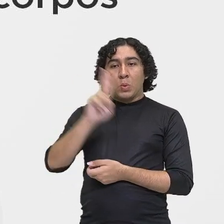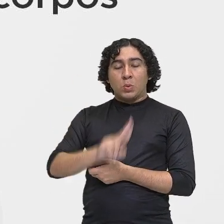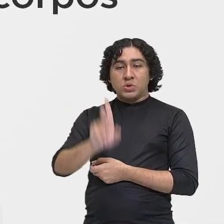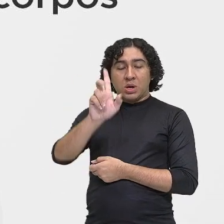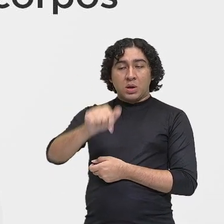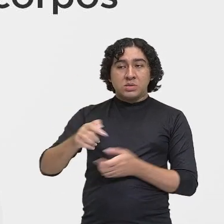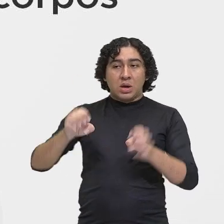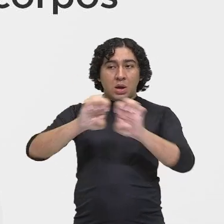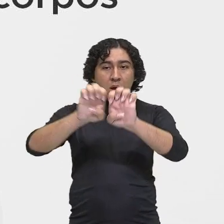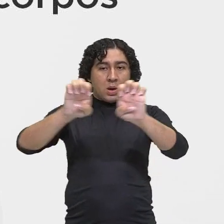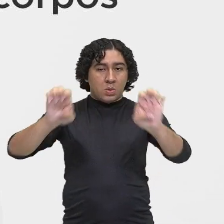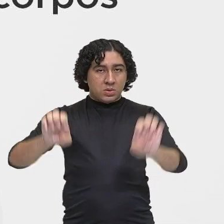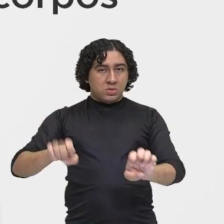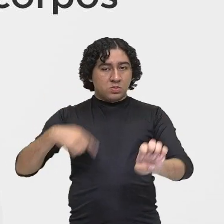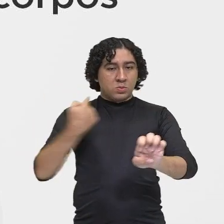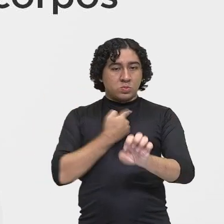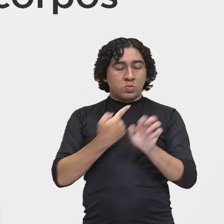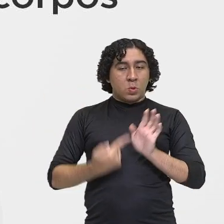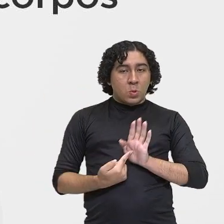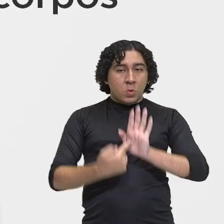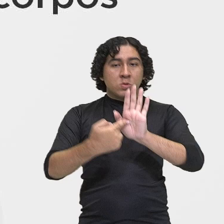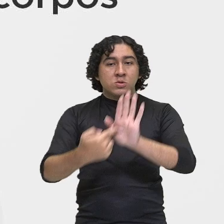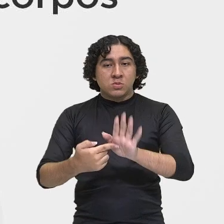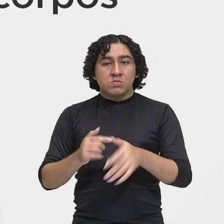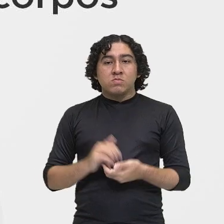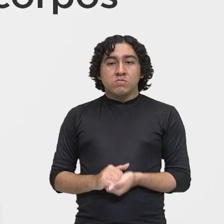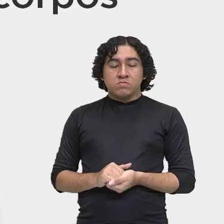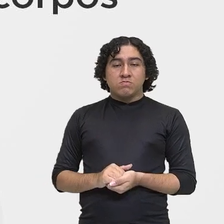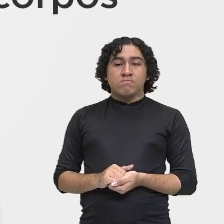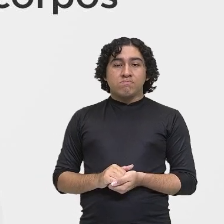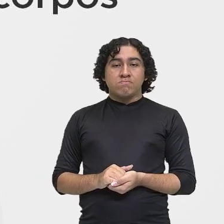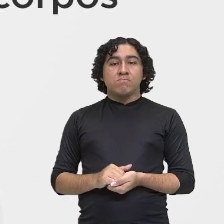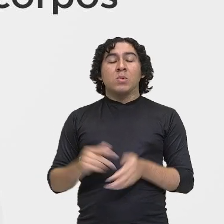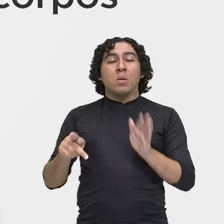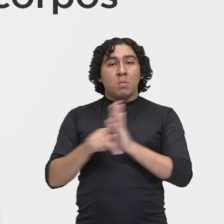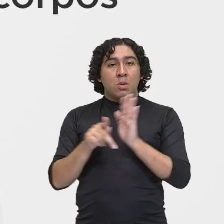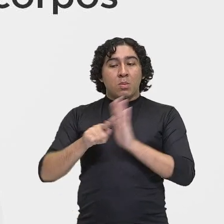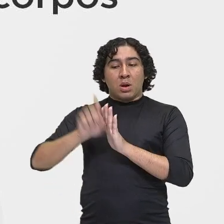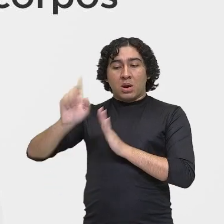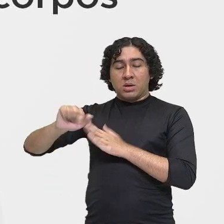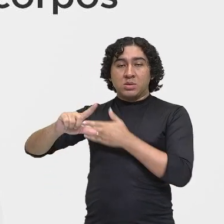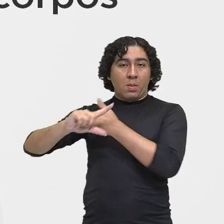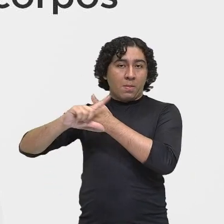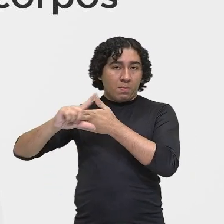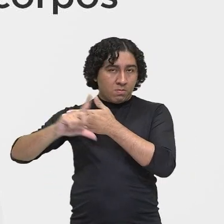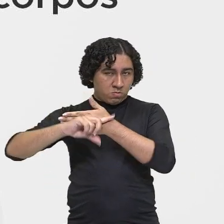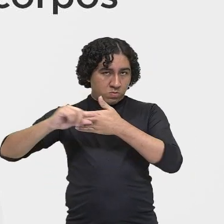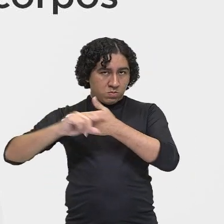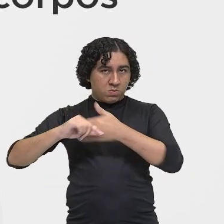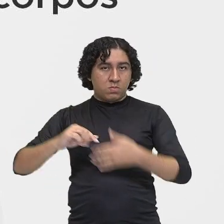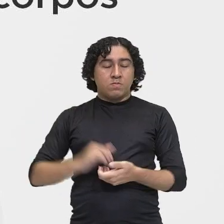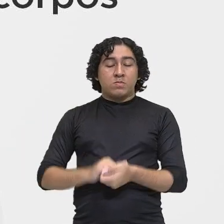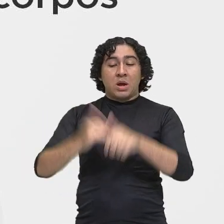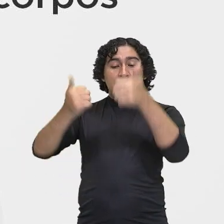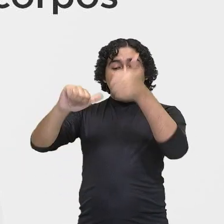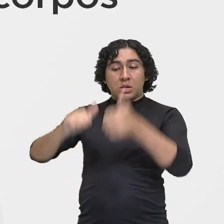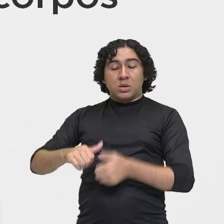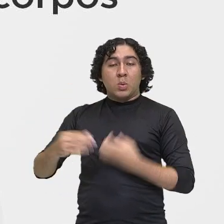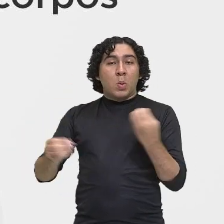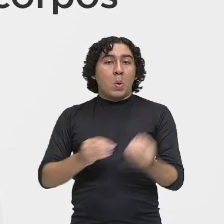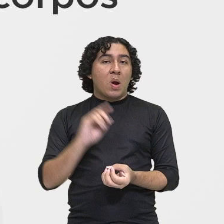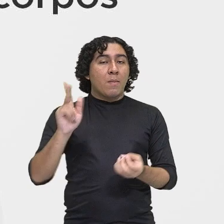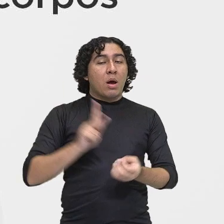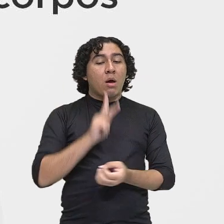da equação que nós mostramos, apresentadas por Isaac Newton, a fim de analisar essas